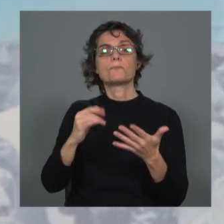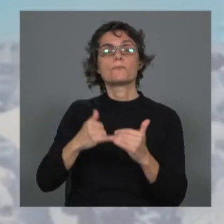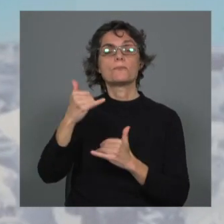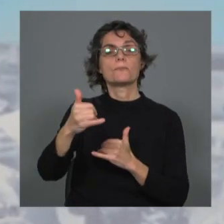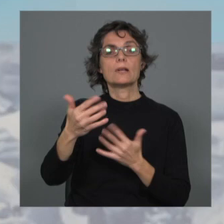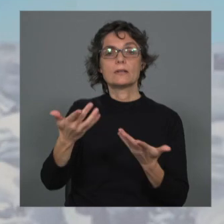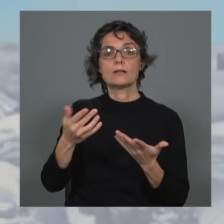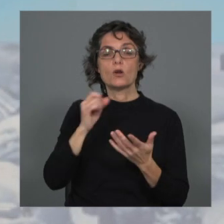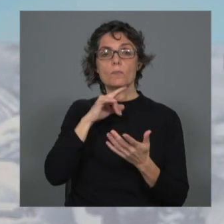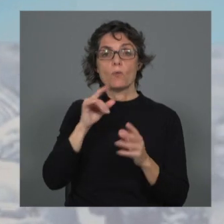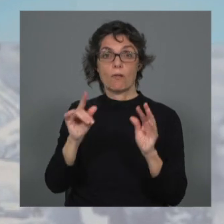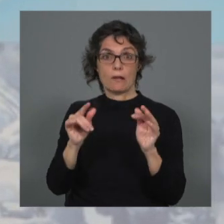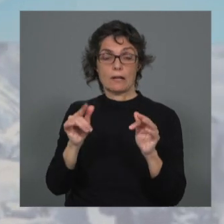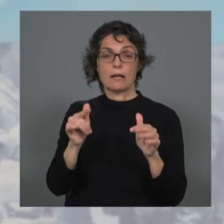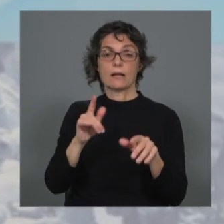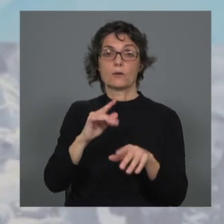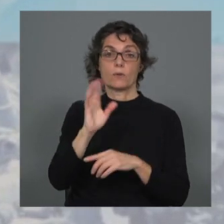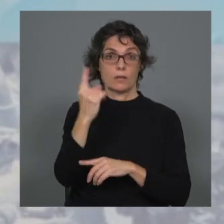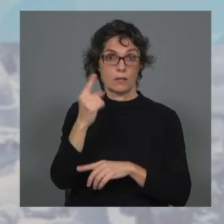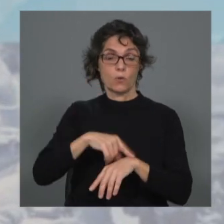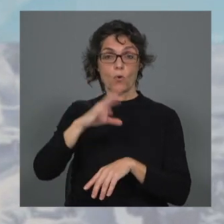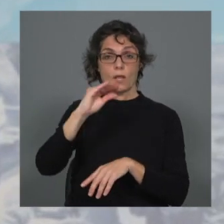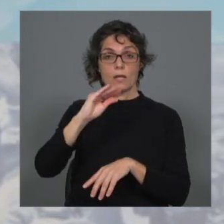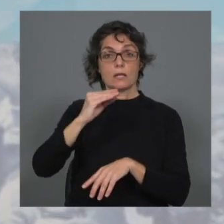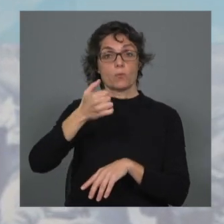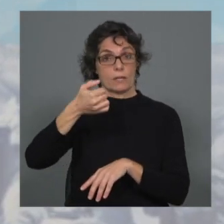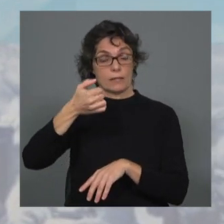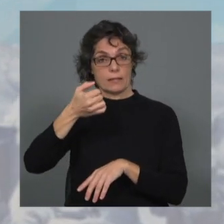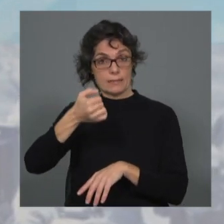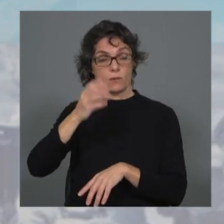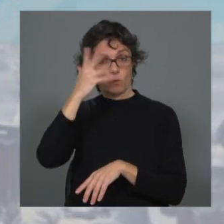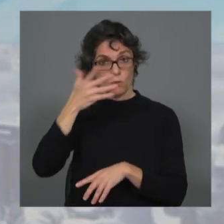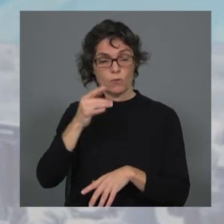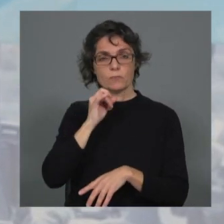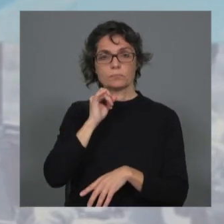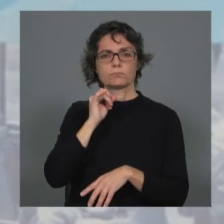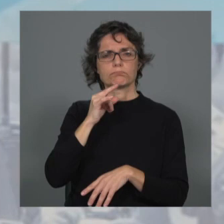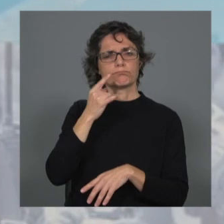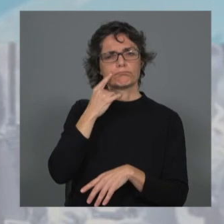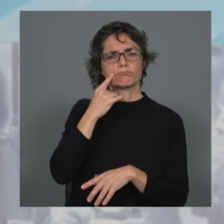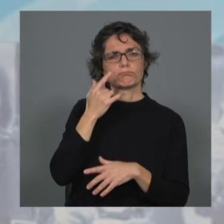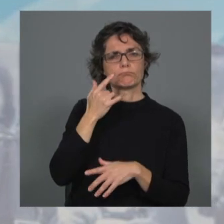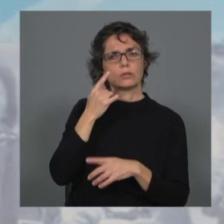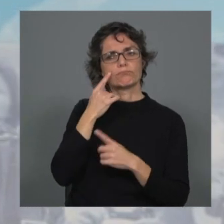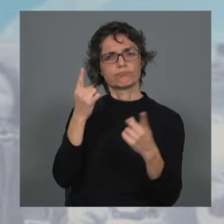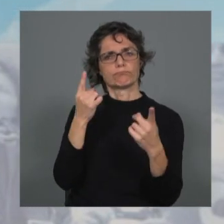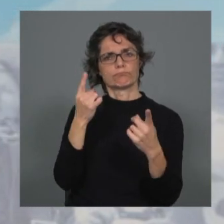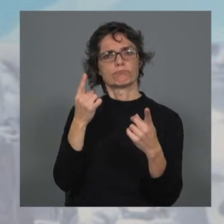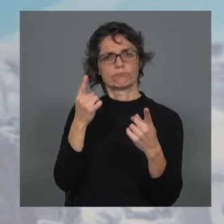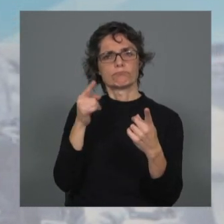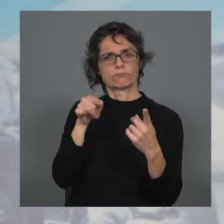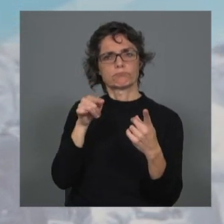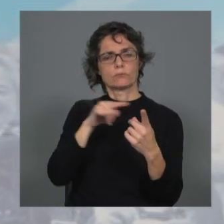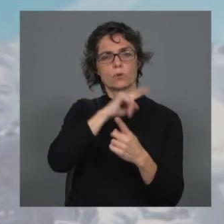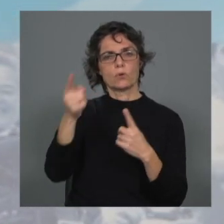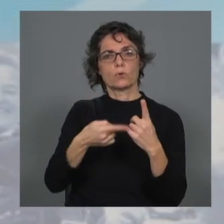programa que partilhamos consigo na rádio, na Antena 1, quando forem 22h45. Terá a oportunidade de conhecer iniciativas do Ano